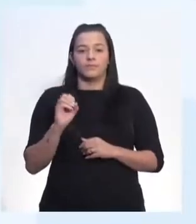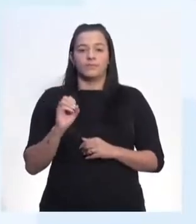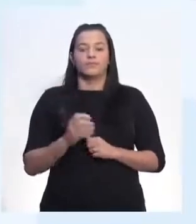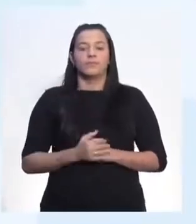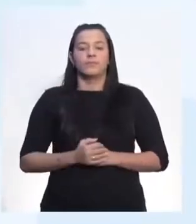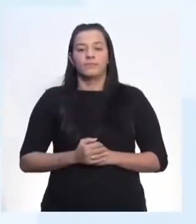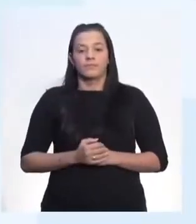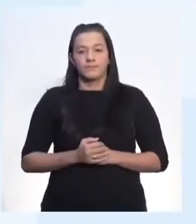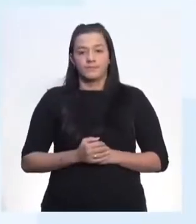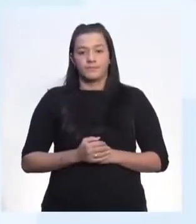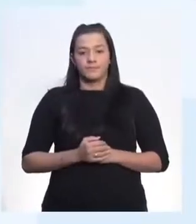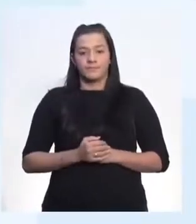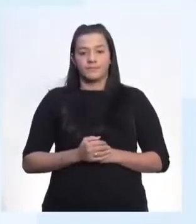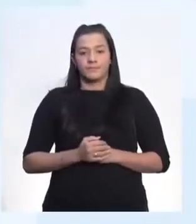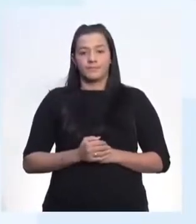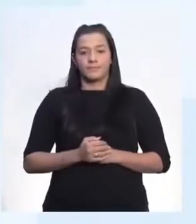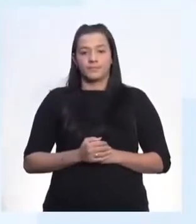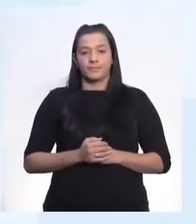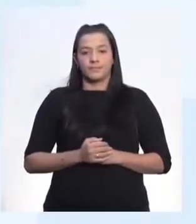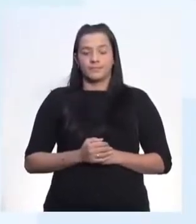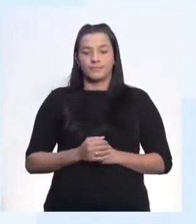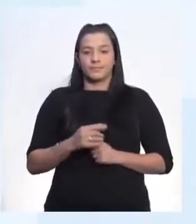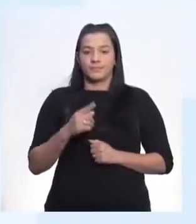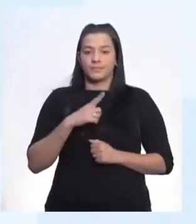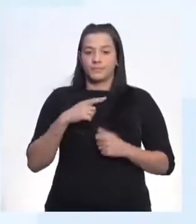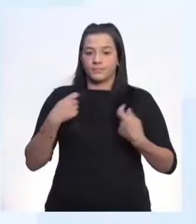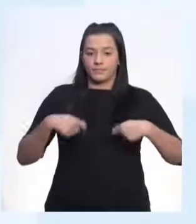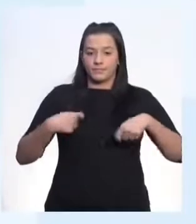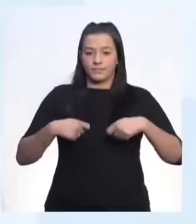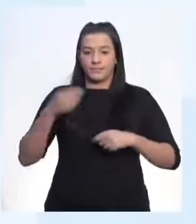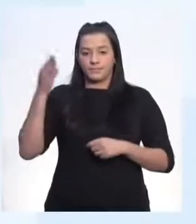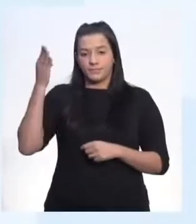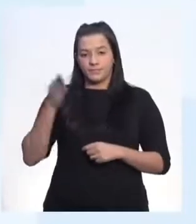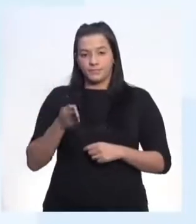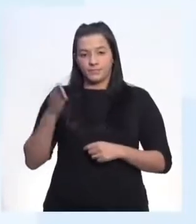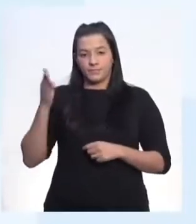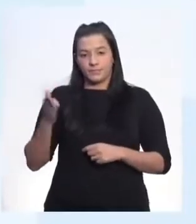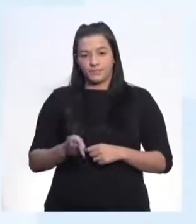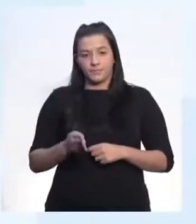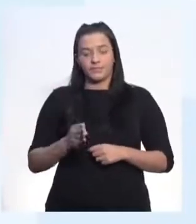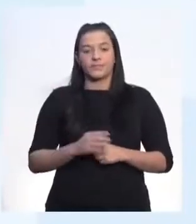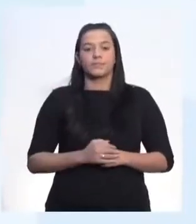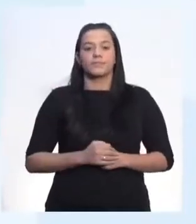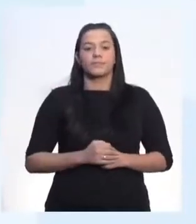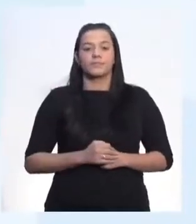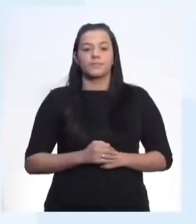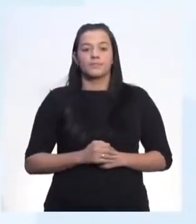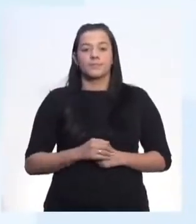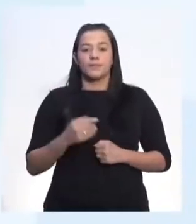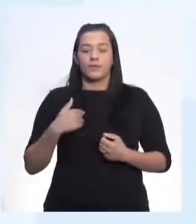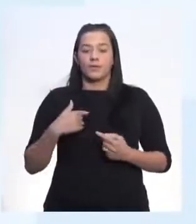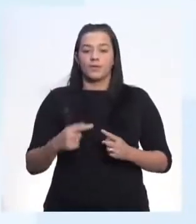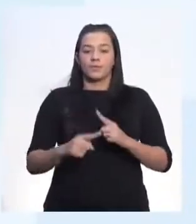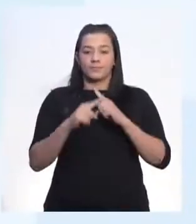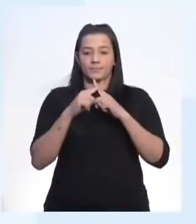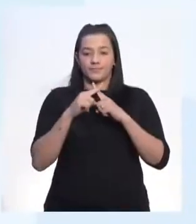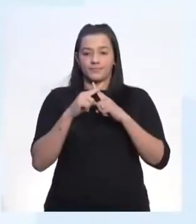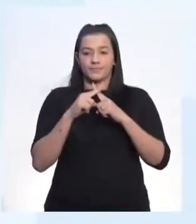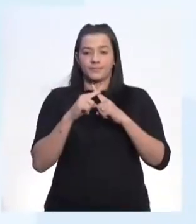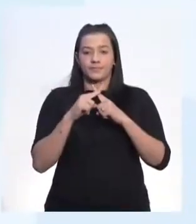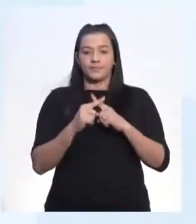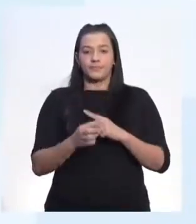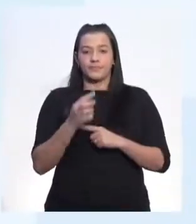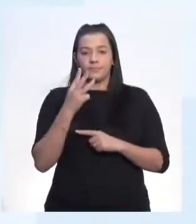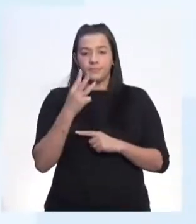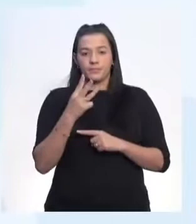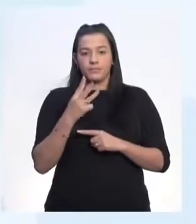resultado do 10 para cortar com o de cima. Então, eu simplifico aqui E ainda posso simplificar. 3 vezes